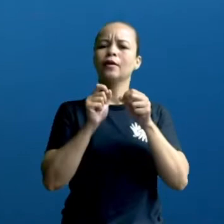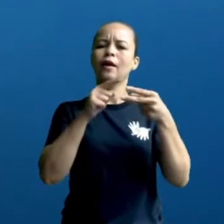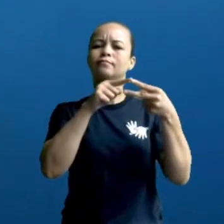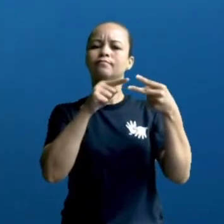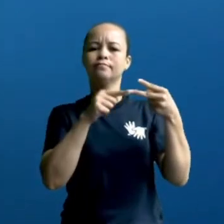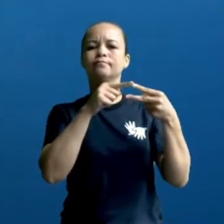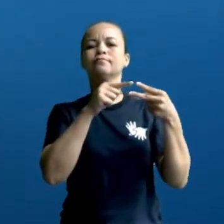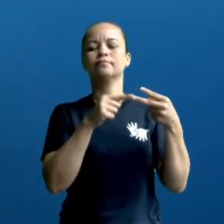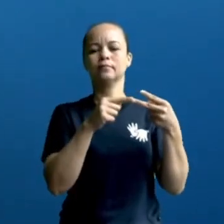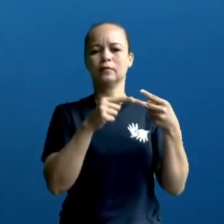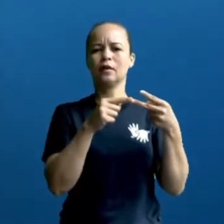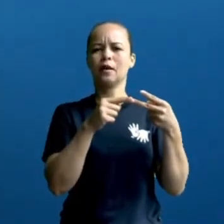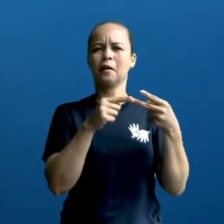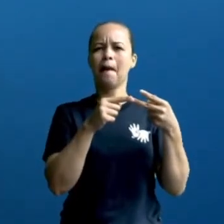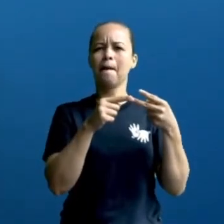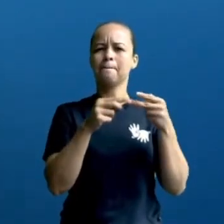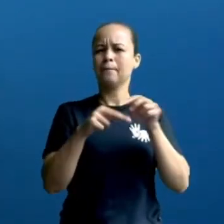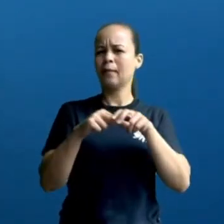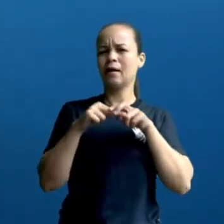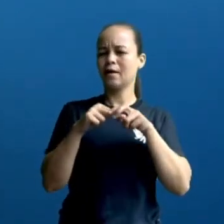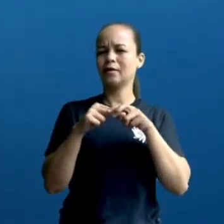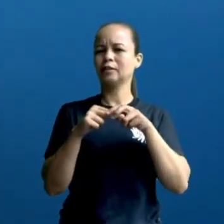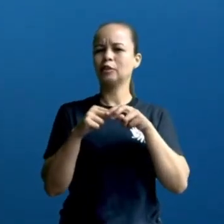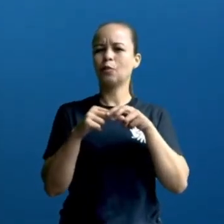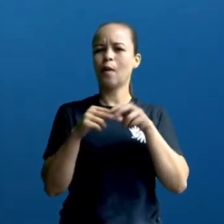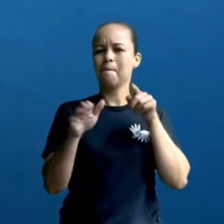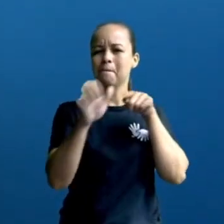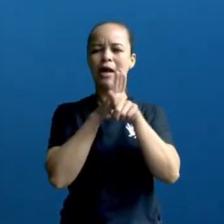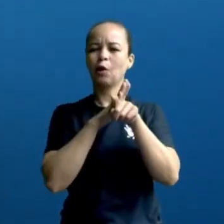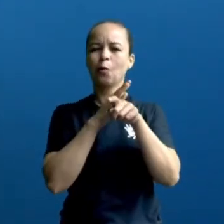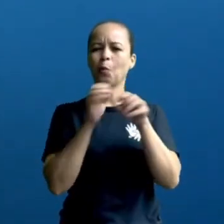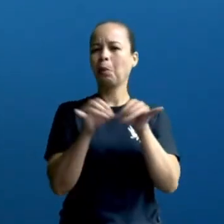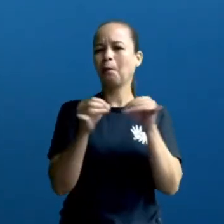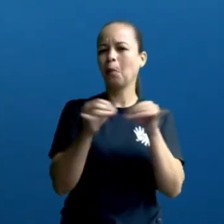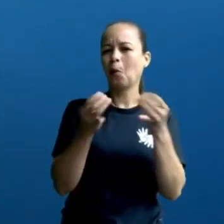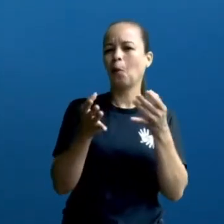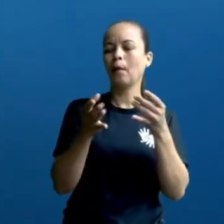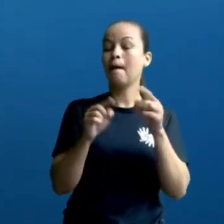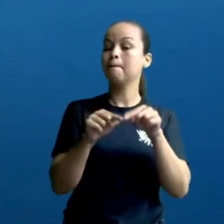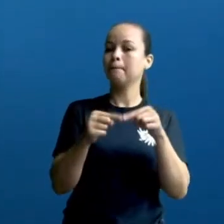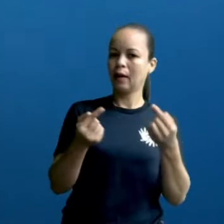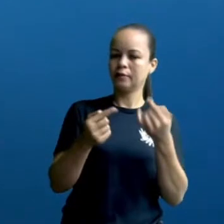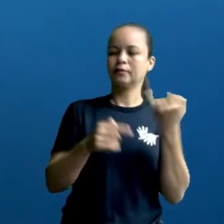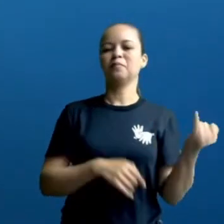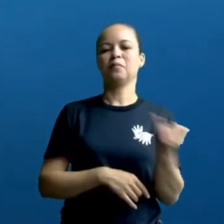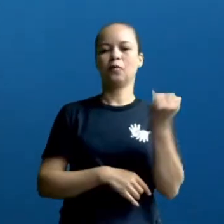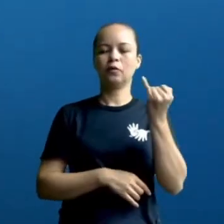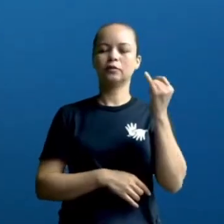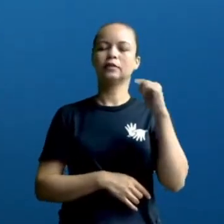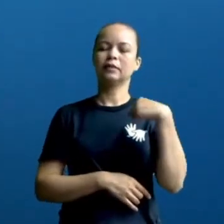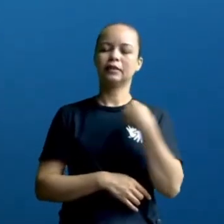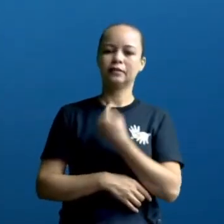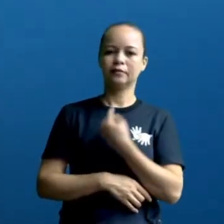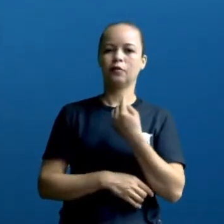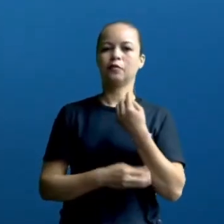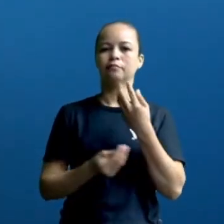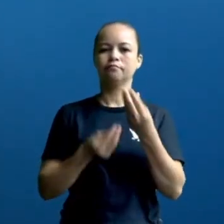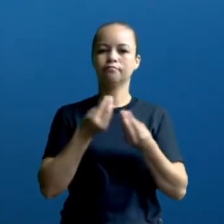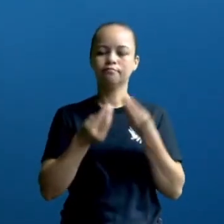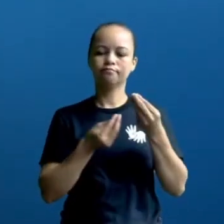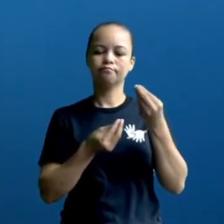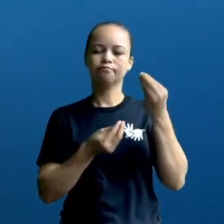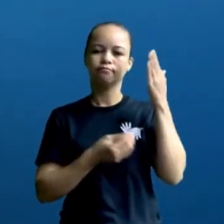uma pergunta bobinha, mas é extremamente importante para a gente também entender como a gente apreende esse